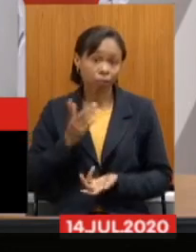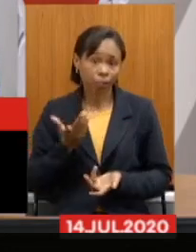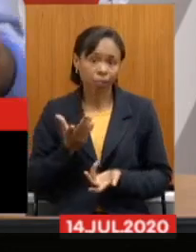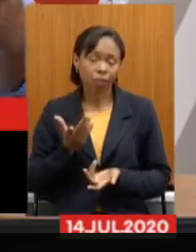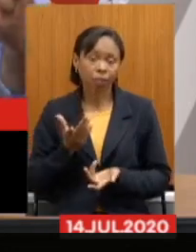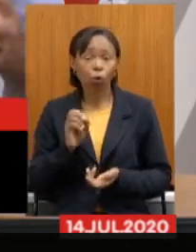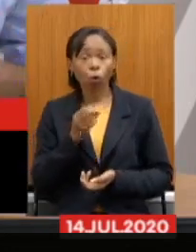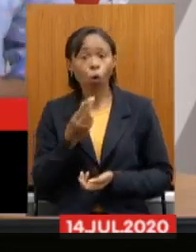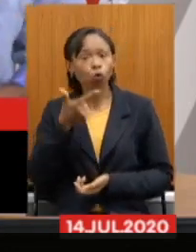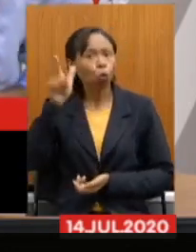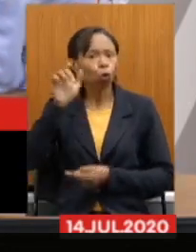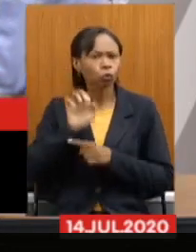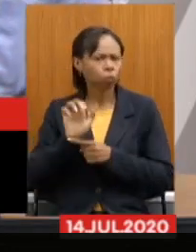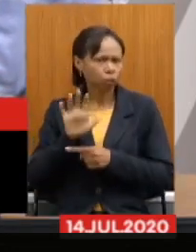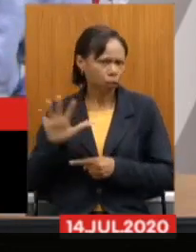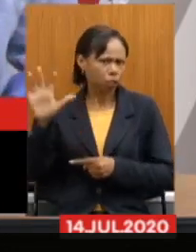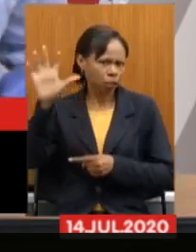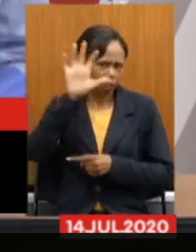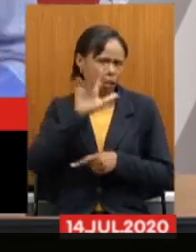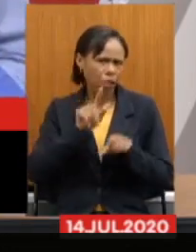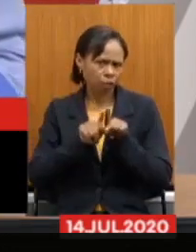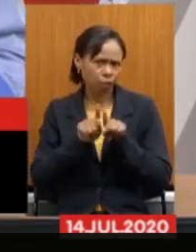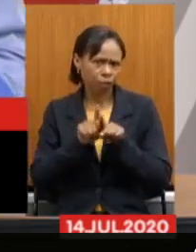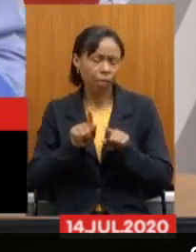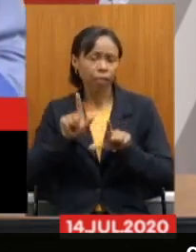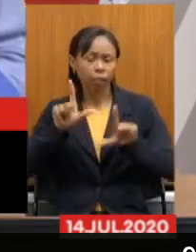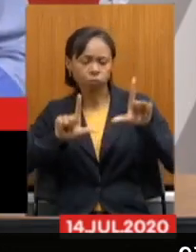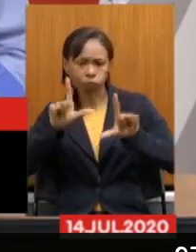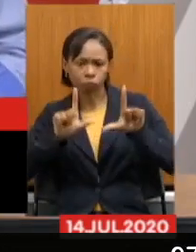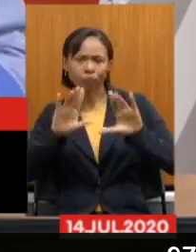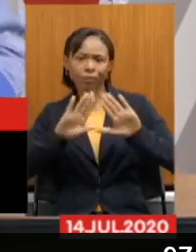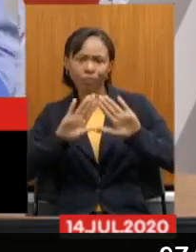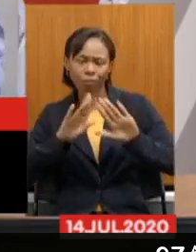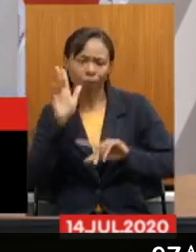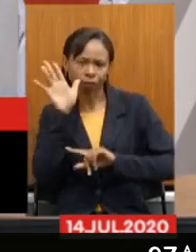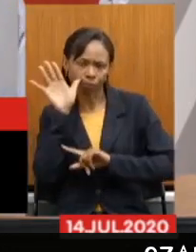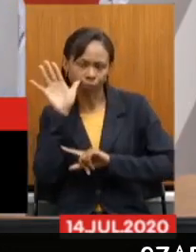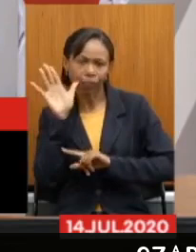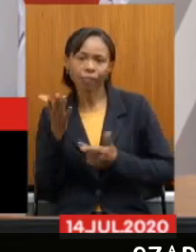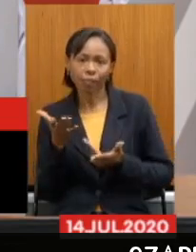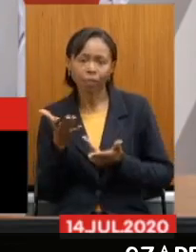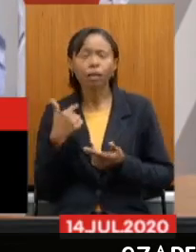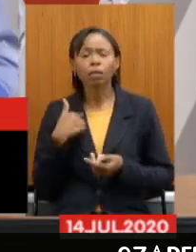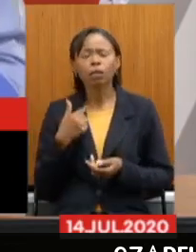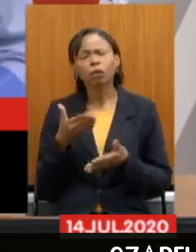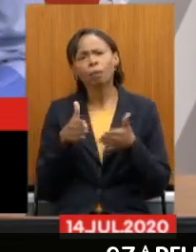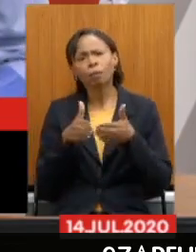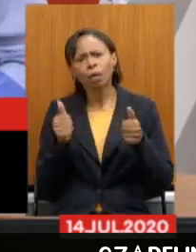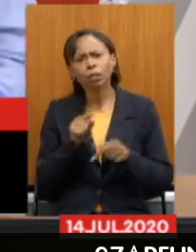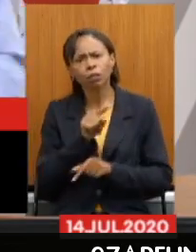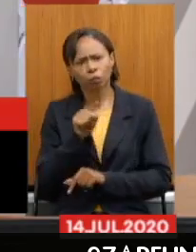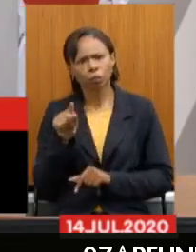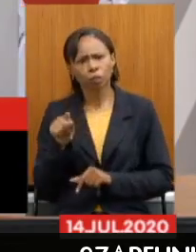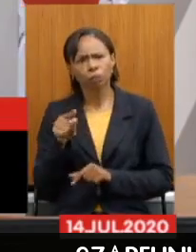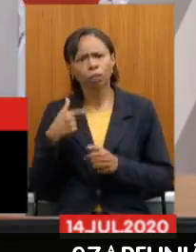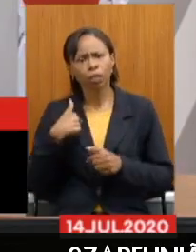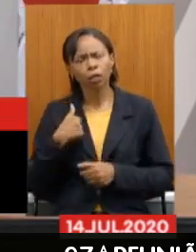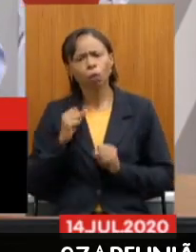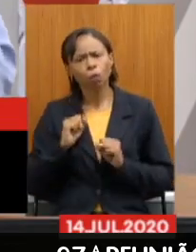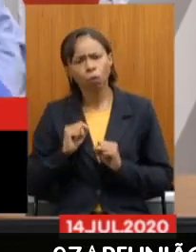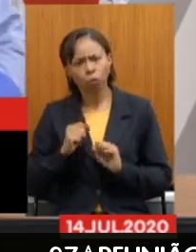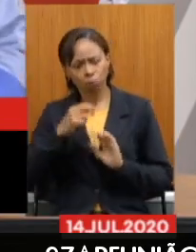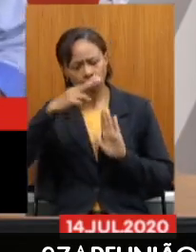ou até de outros estados que estiverem ligados à TV Assembleia, que eu peço venham aos senhores para ler